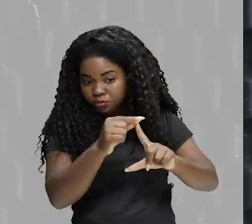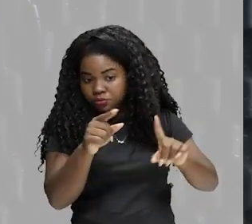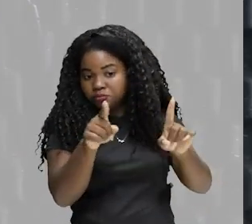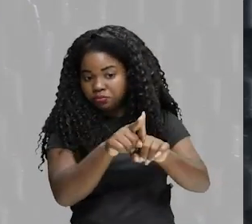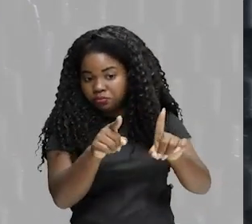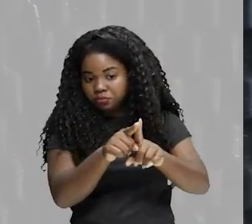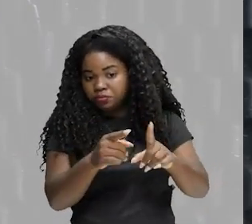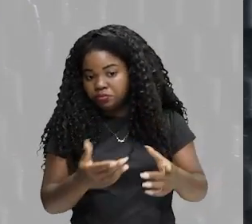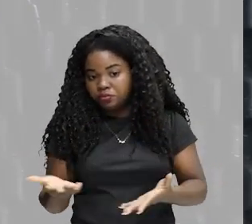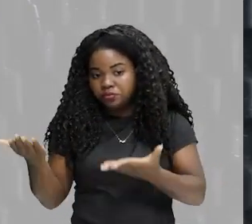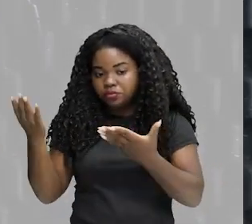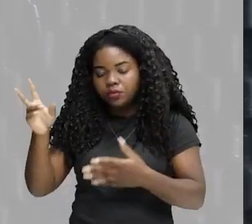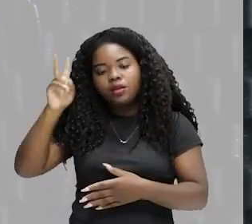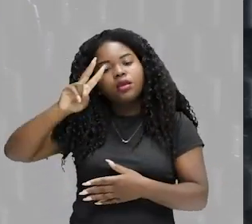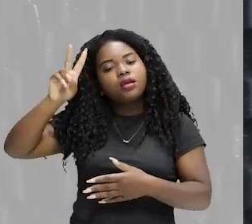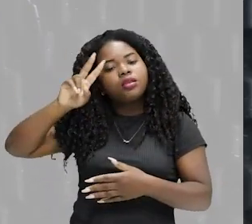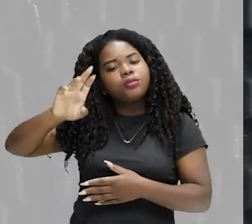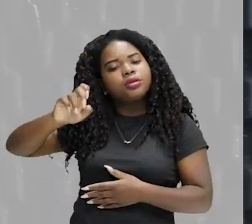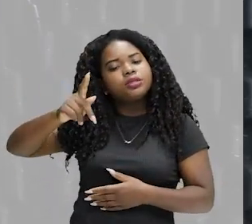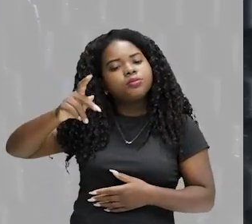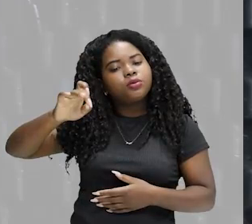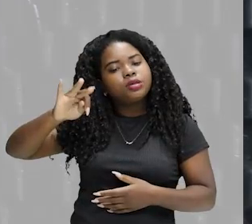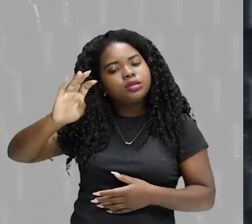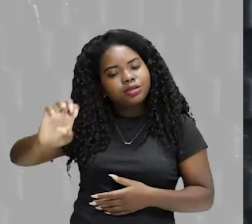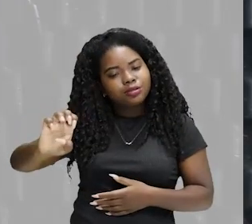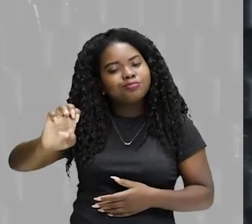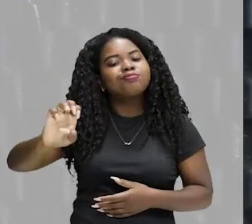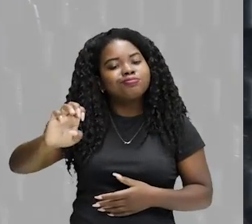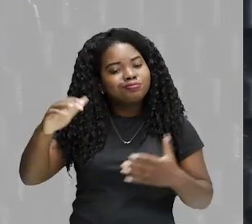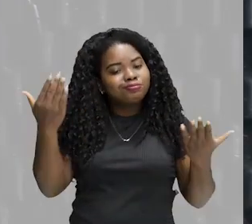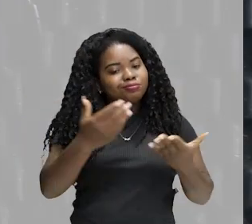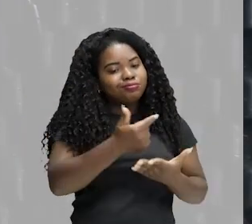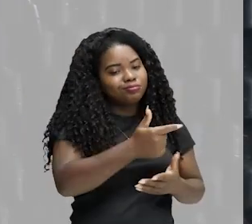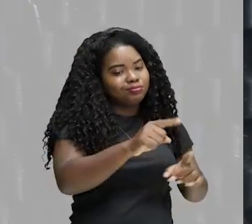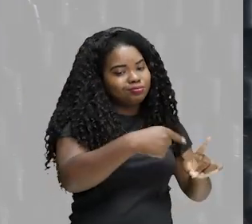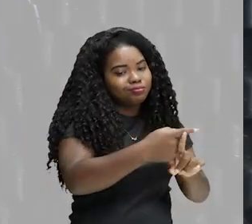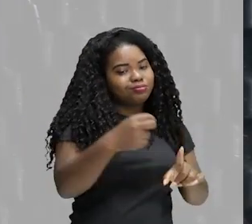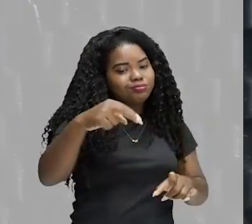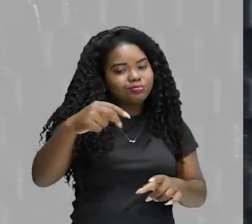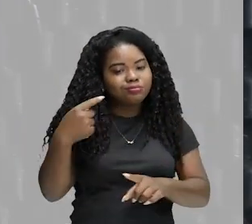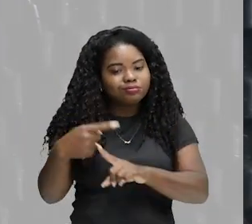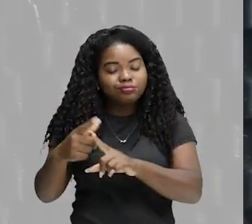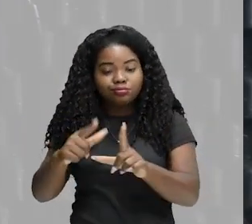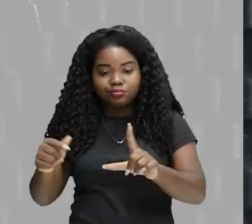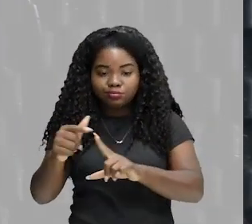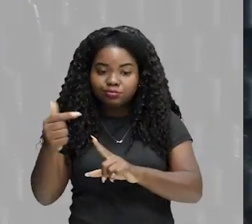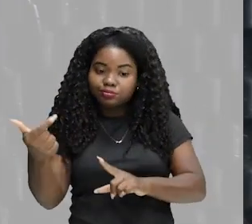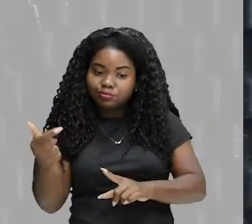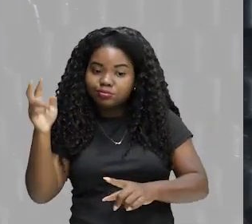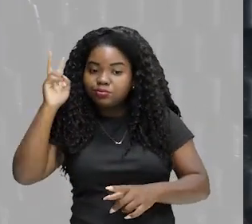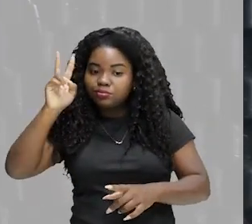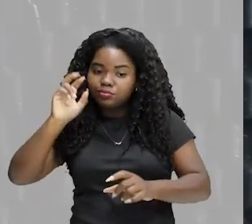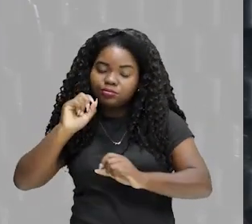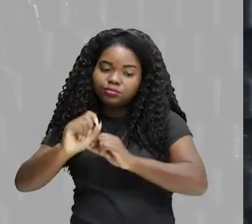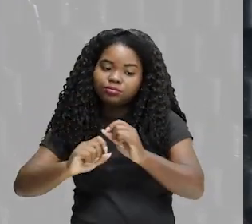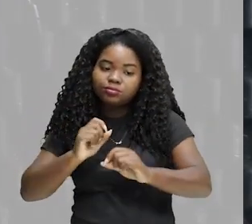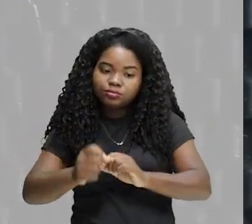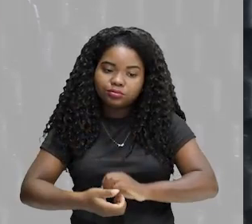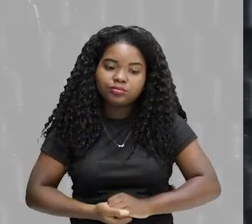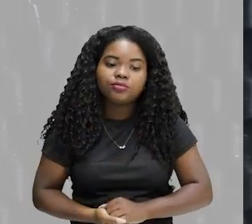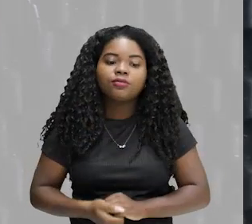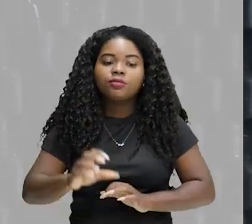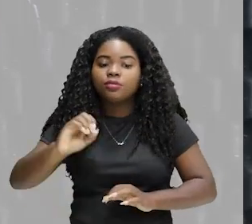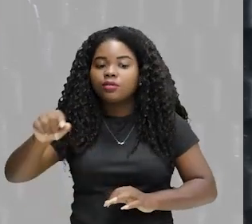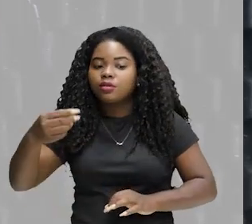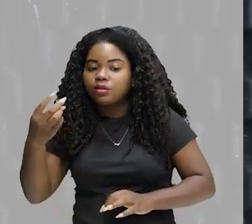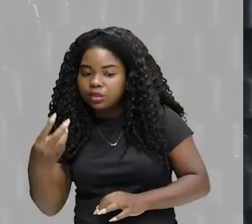logaritmo, tá? E lembra do expoente? Ele vai passar a ser um fator na multiplicação. Lembra também que o log de 2 ele deu, tá? Então,